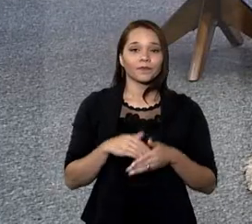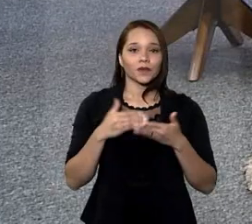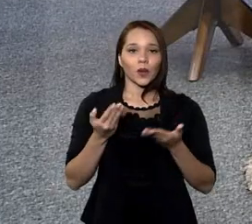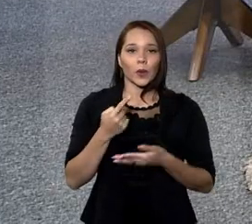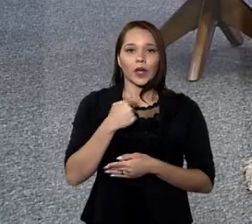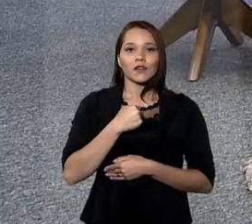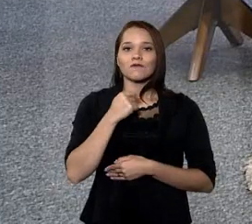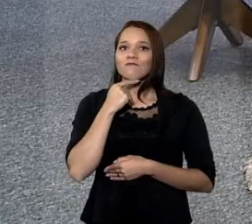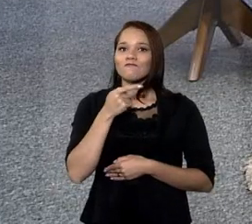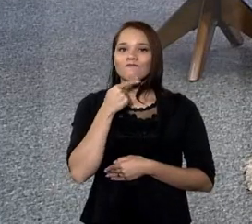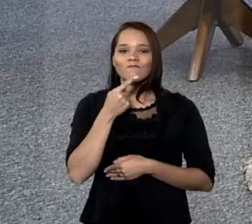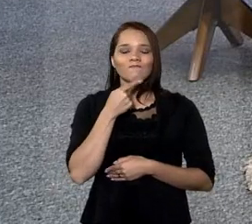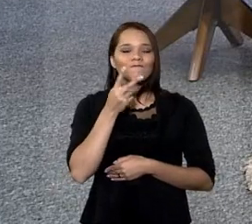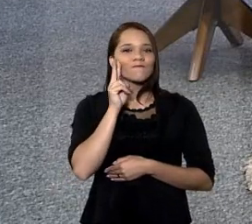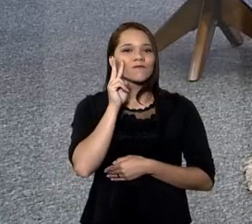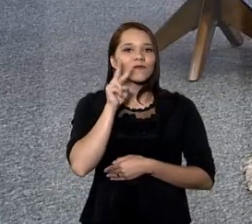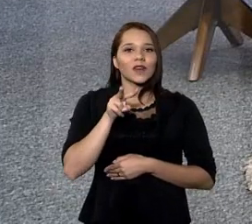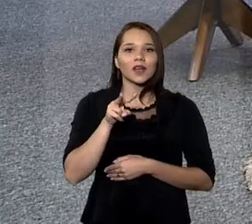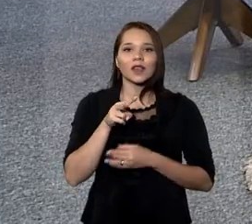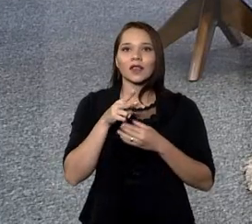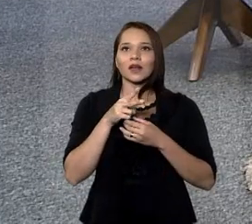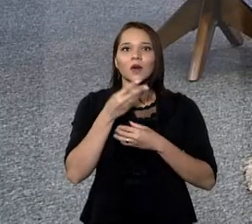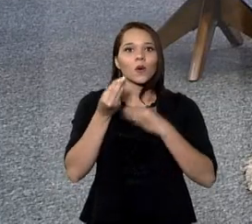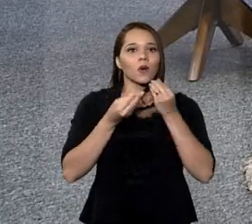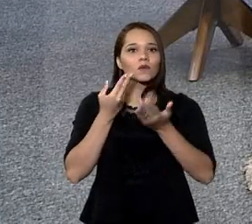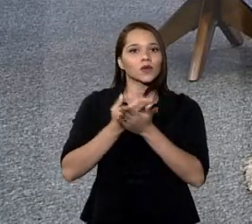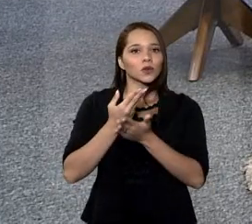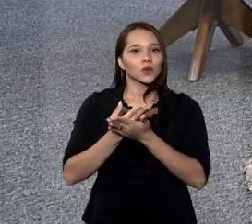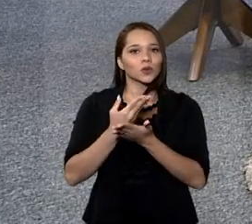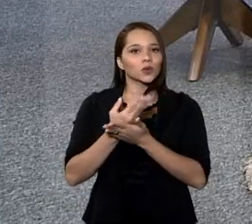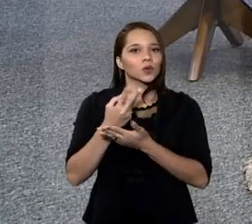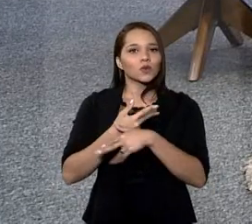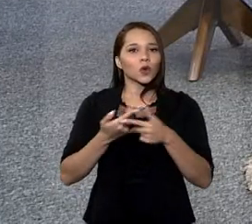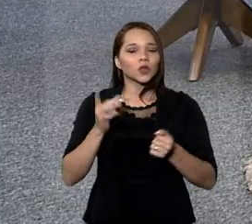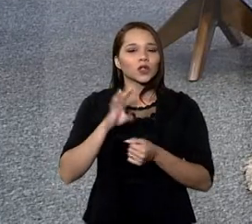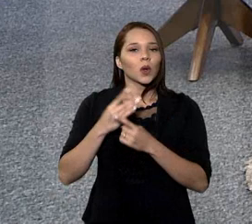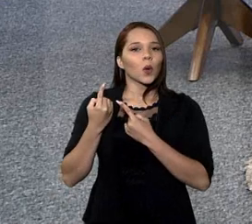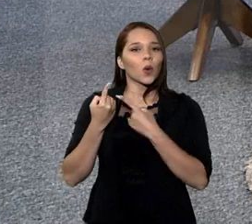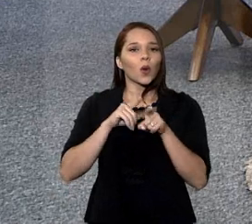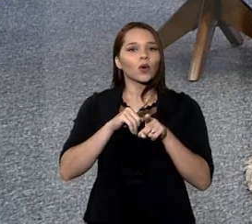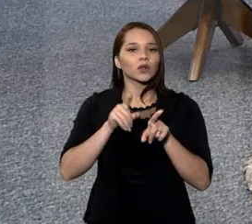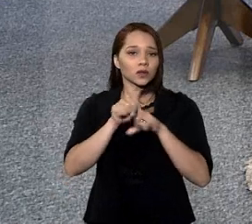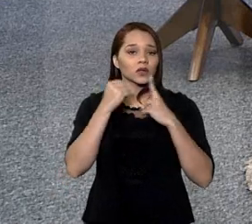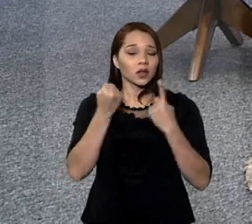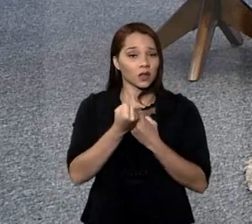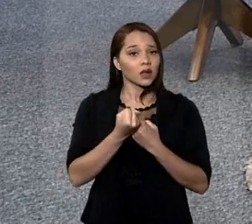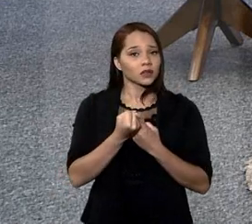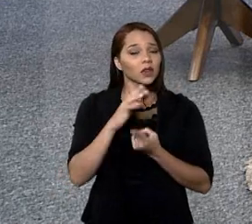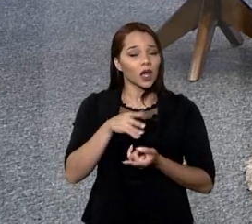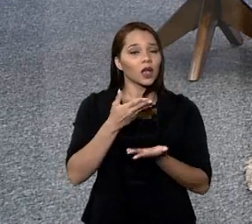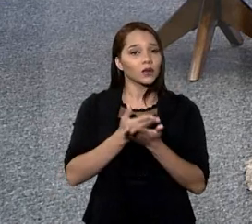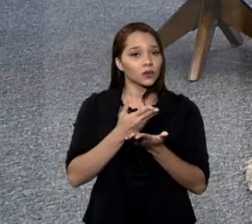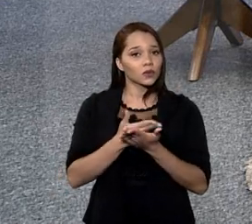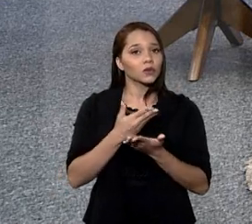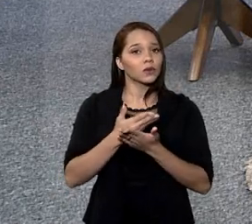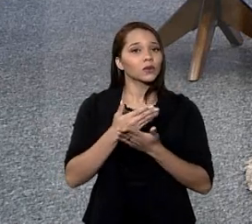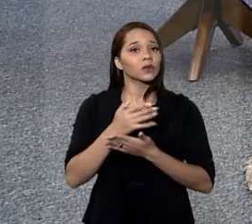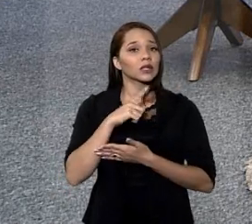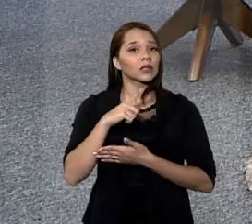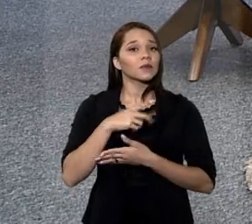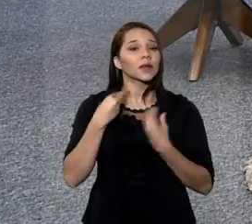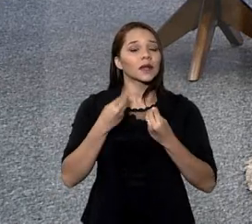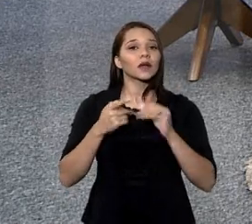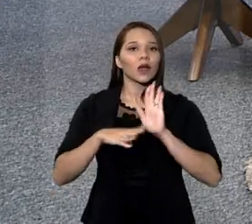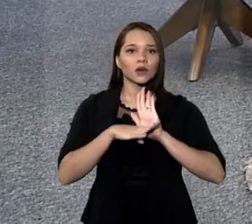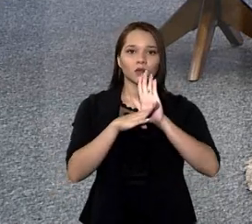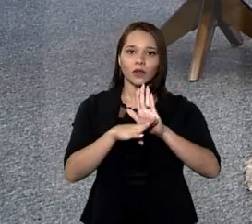então eu não consigo enxergar esses estudos como algo que esteja contra a sociedade pelo contrário é um são